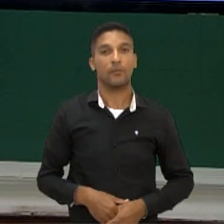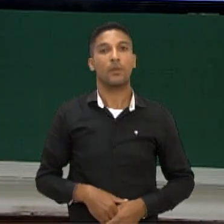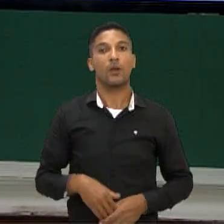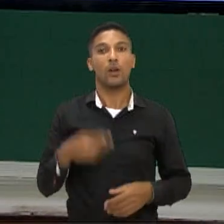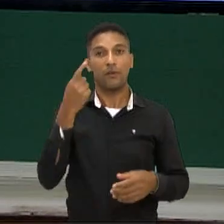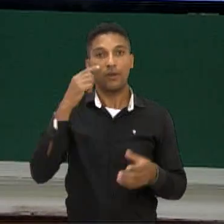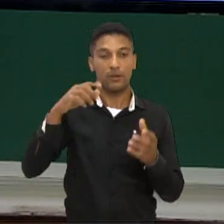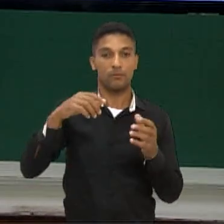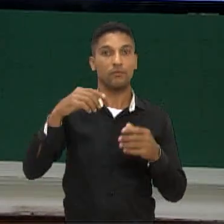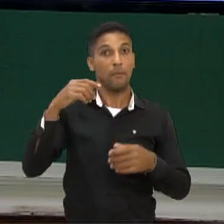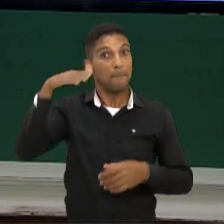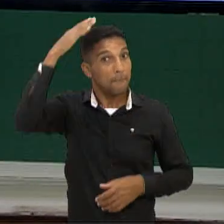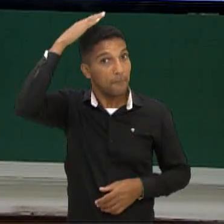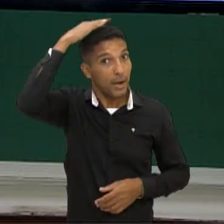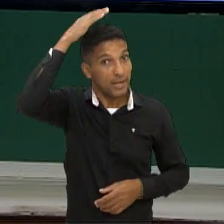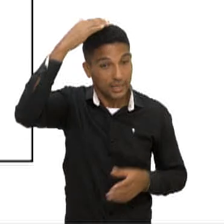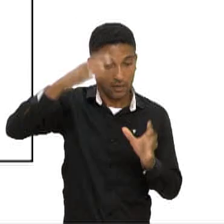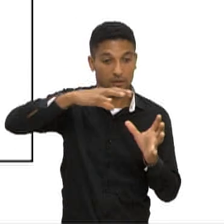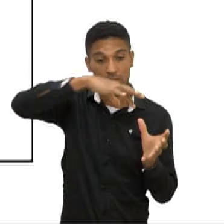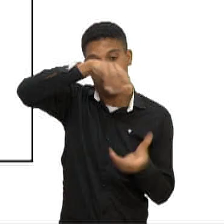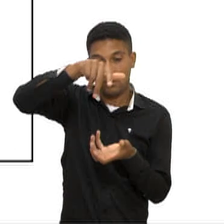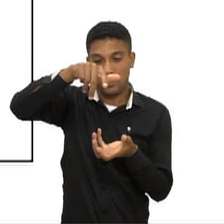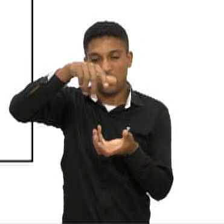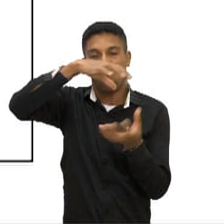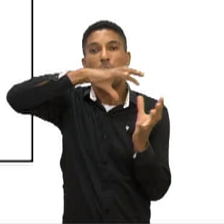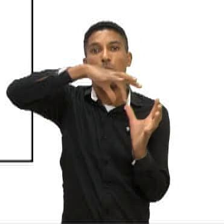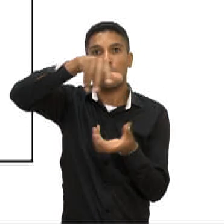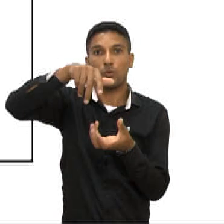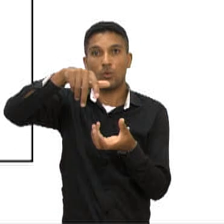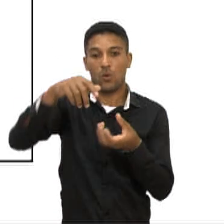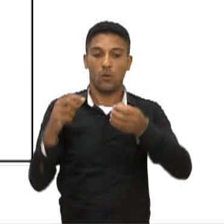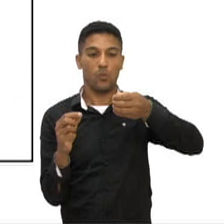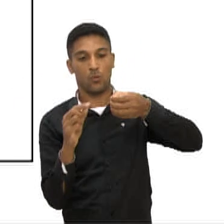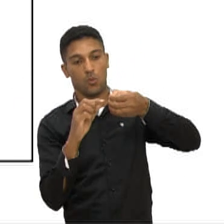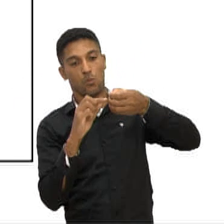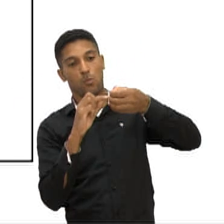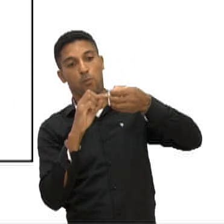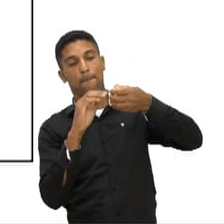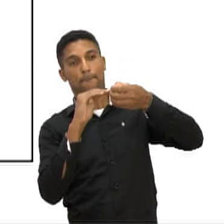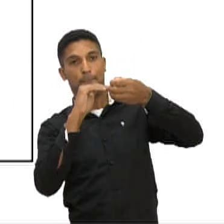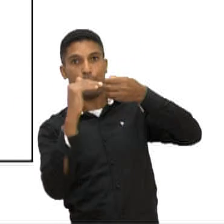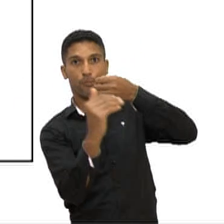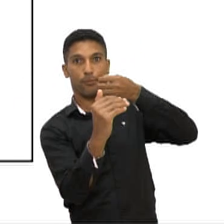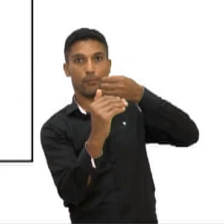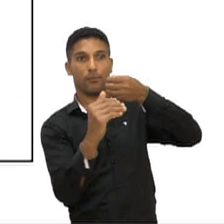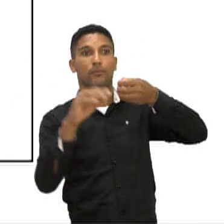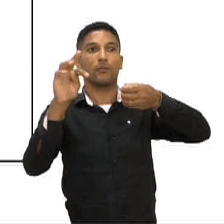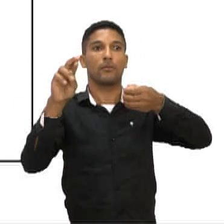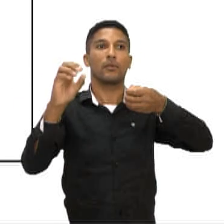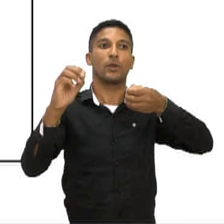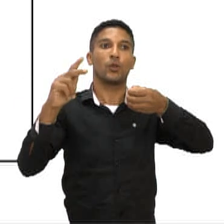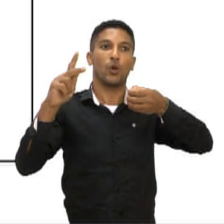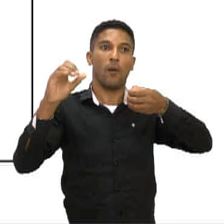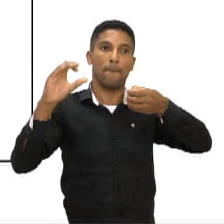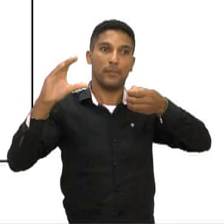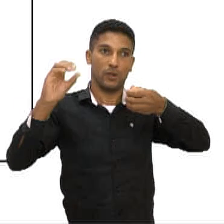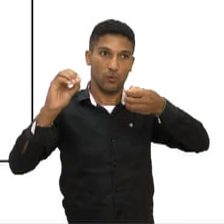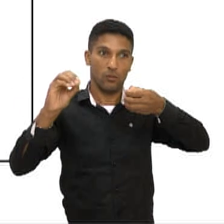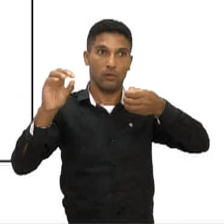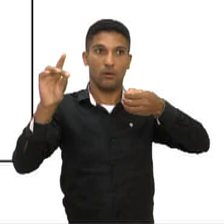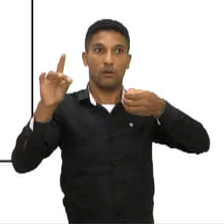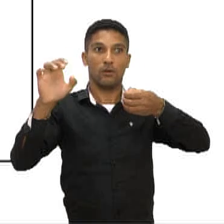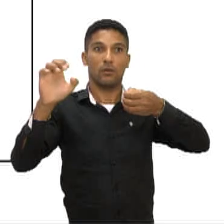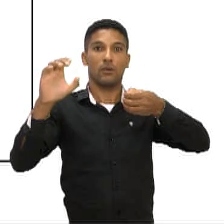de Capricórnio, podemos afirmar que a região que faz parte, que é uma região que faz parte da zona